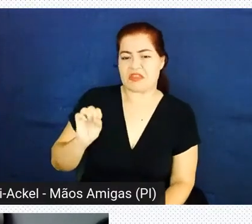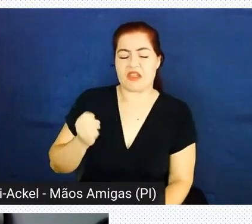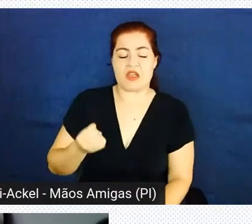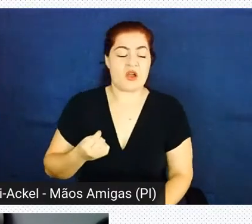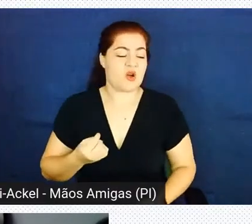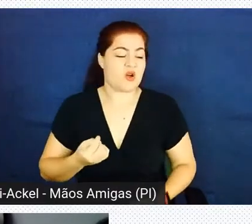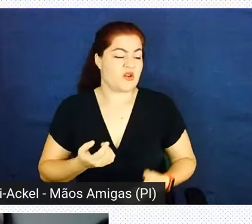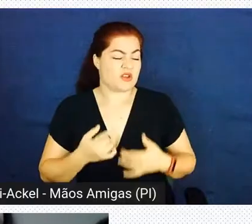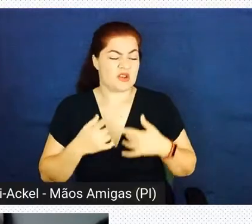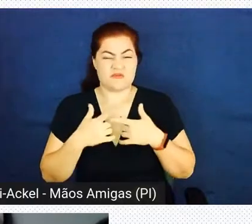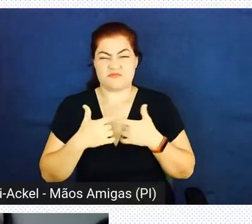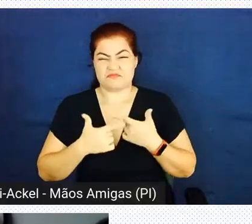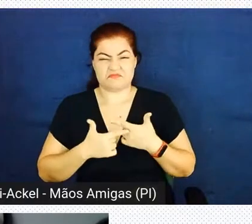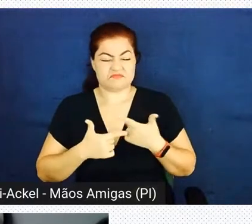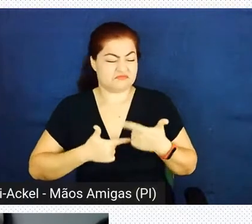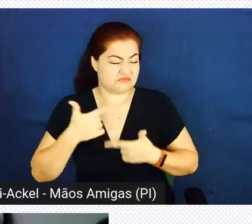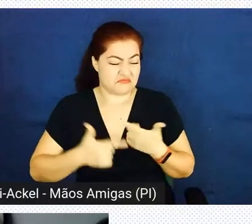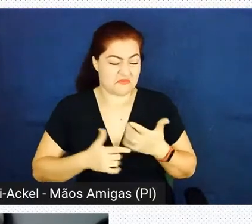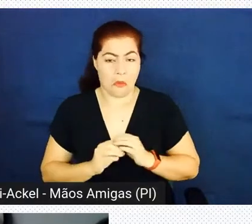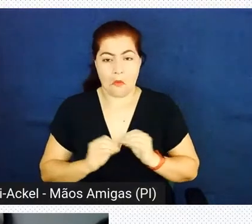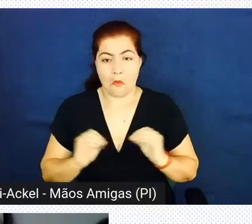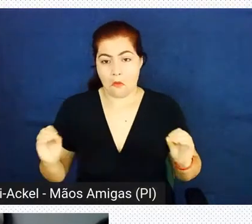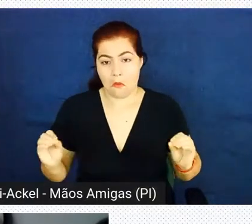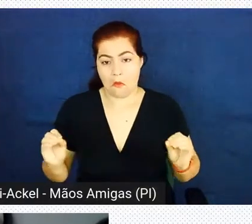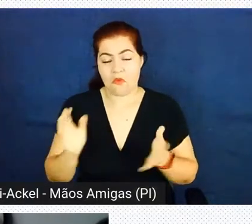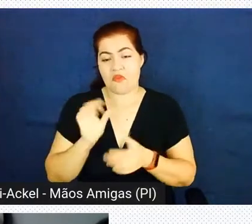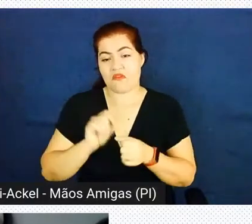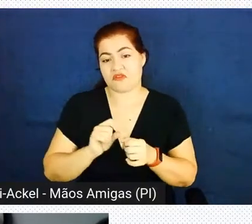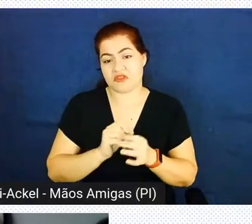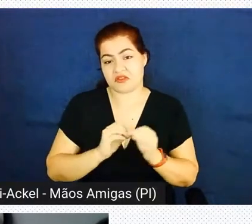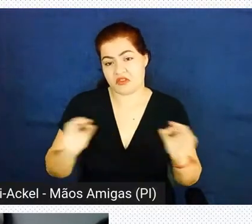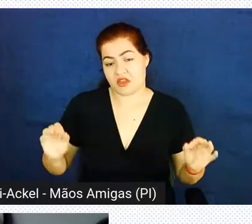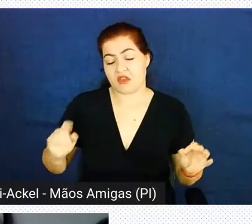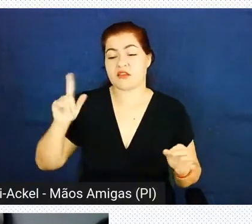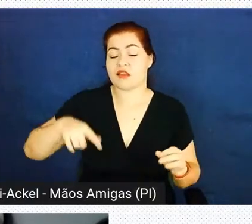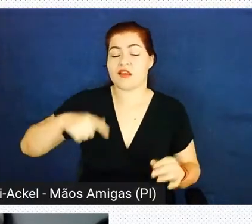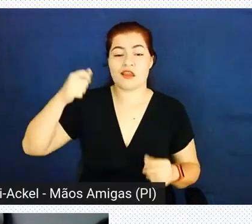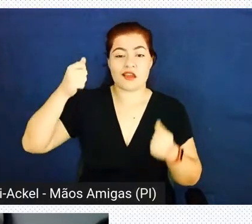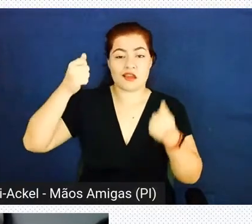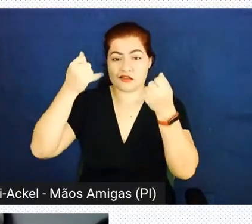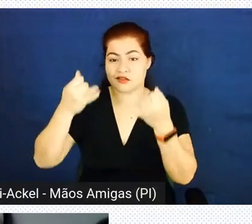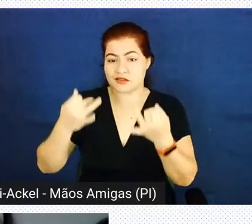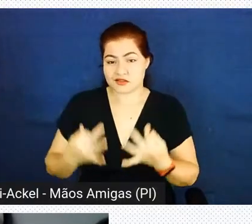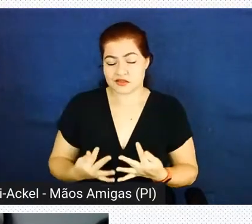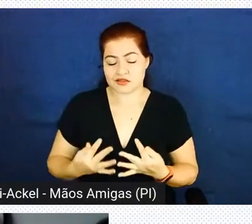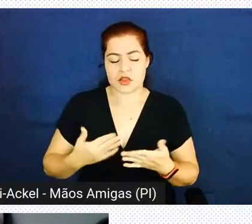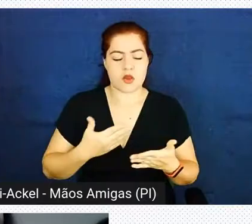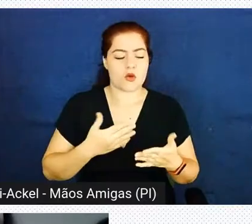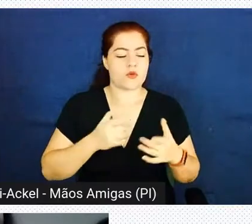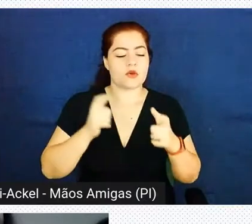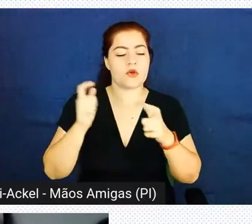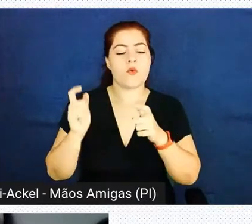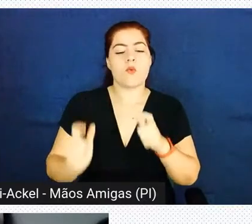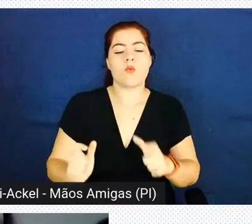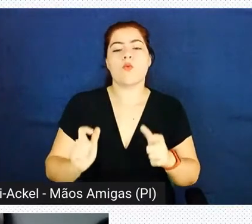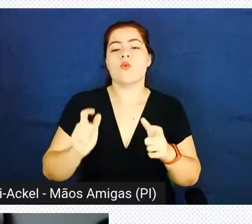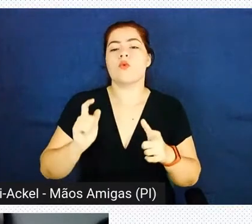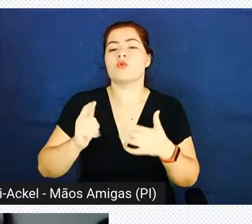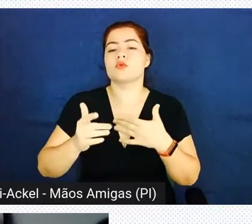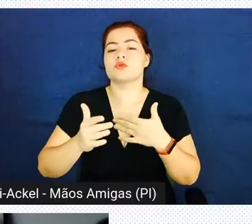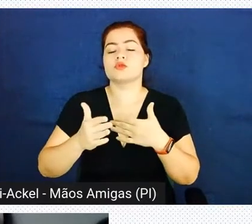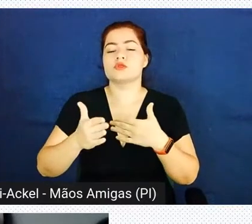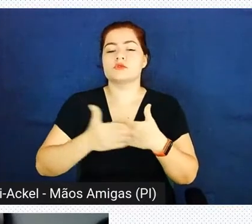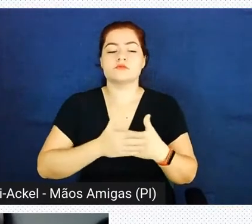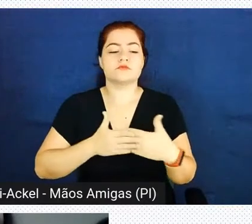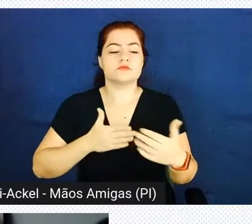assim, descritos assim. E onde quer que Jesus estivesse, onde quer que ele fosse, ele